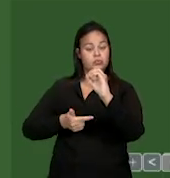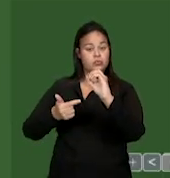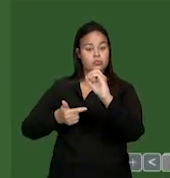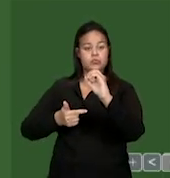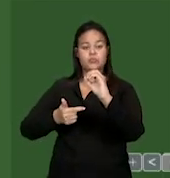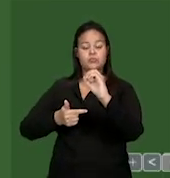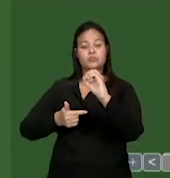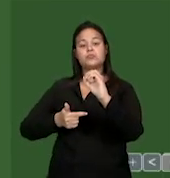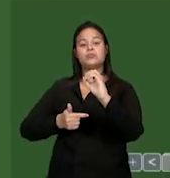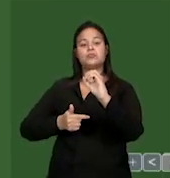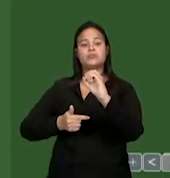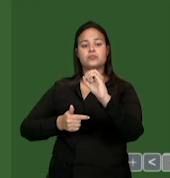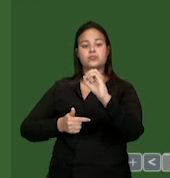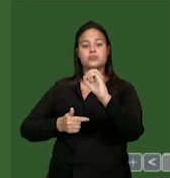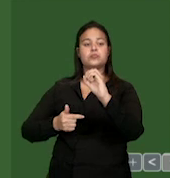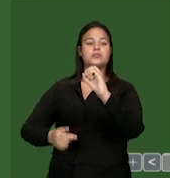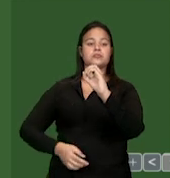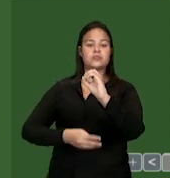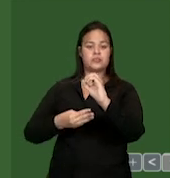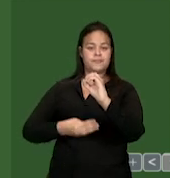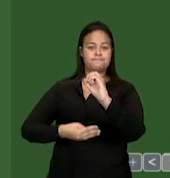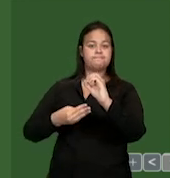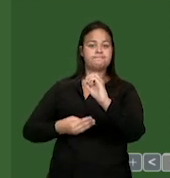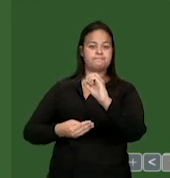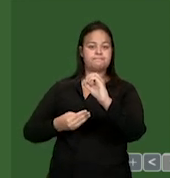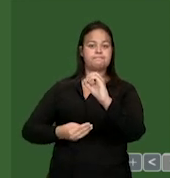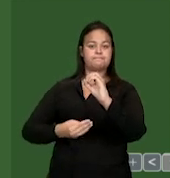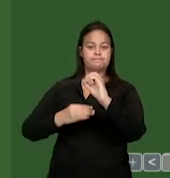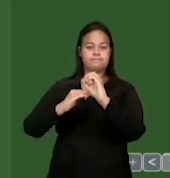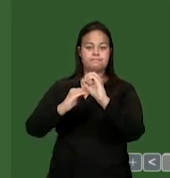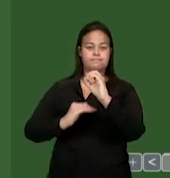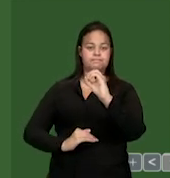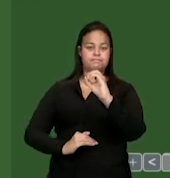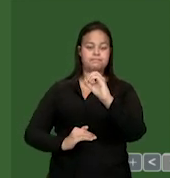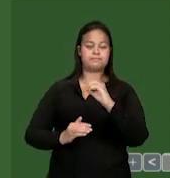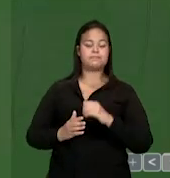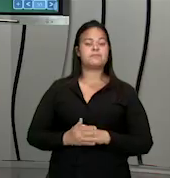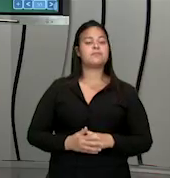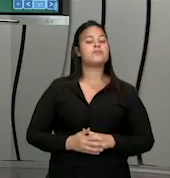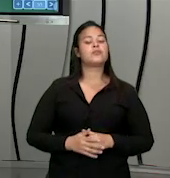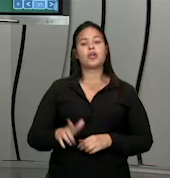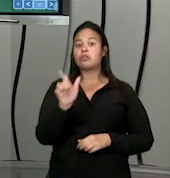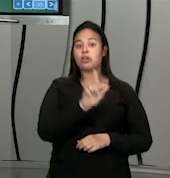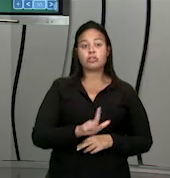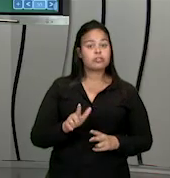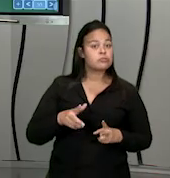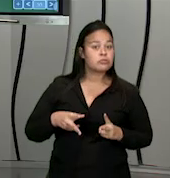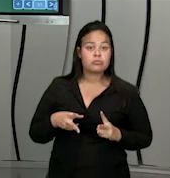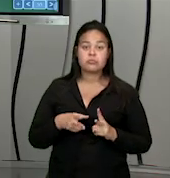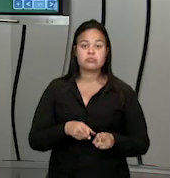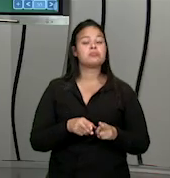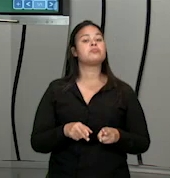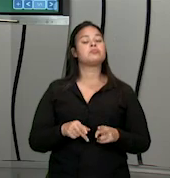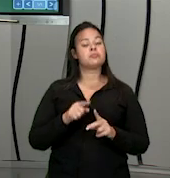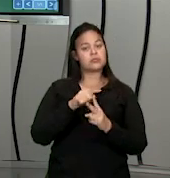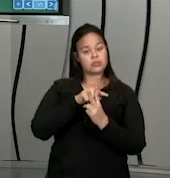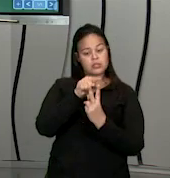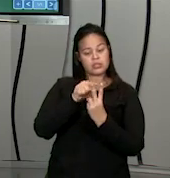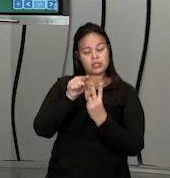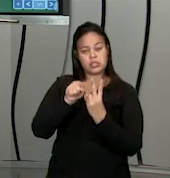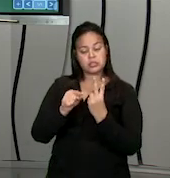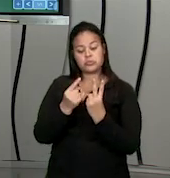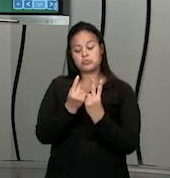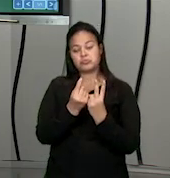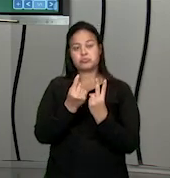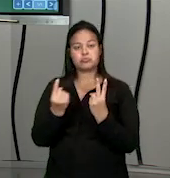baixo. E esse valor aqui é o terceiro da parte de baixo. E eu vou seguir o mesmo raciocínio. Colocar a raiz, então raiz de 1 é